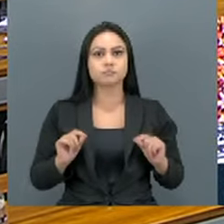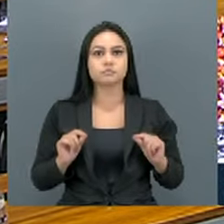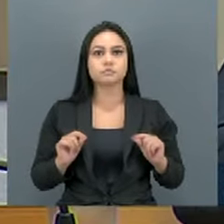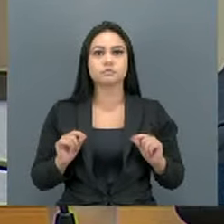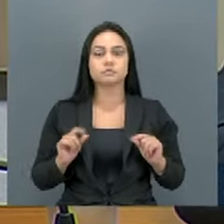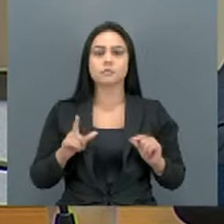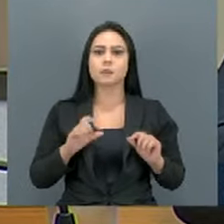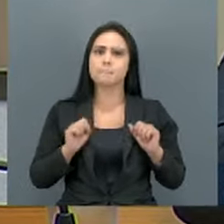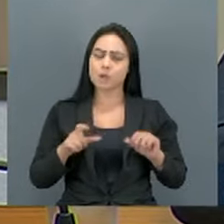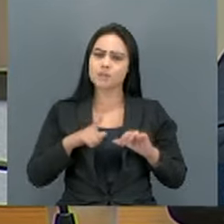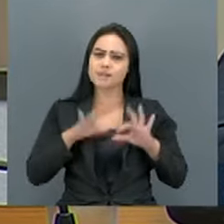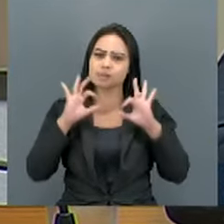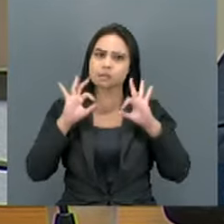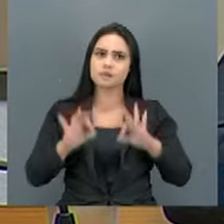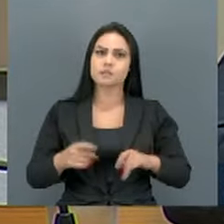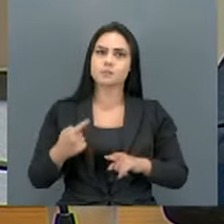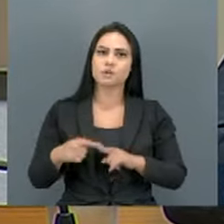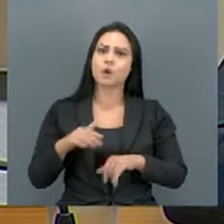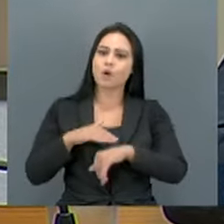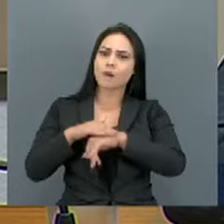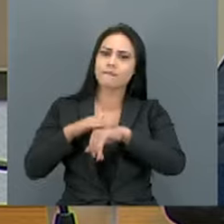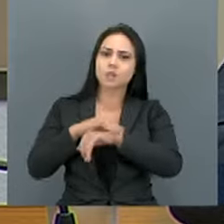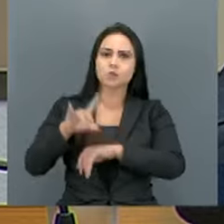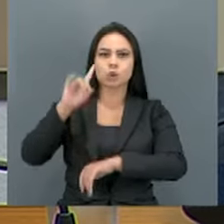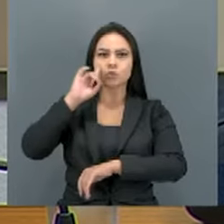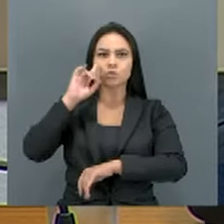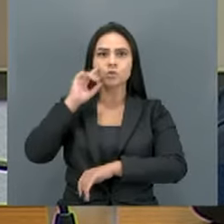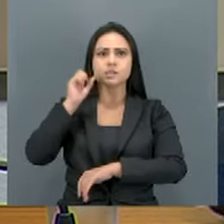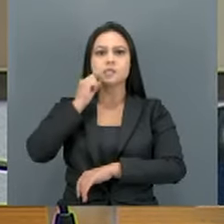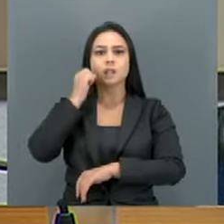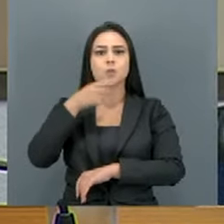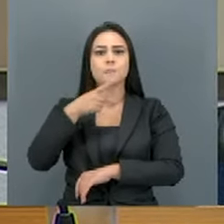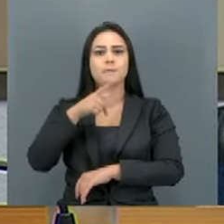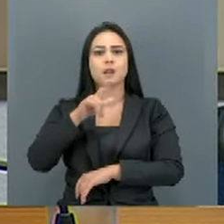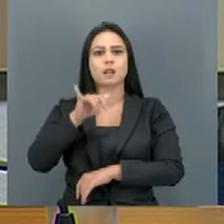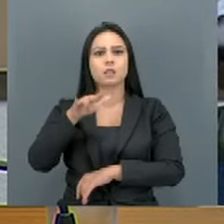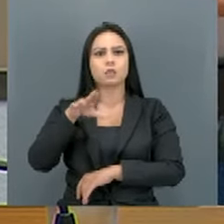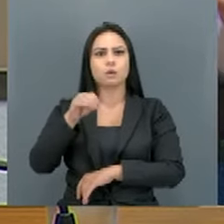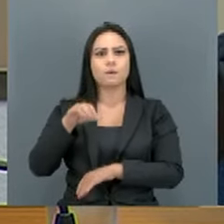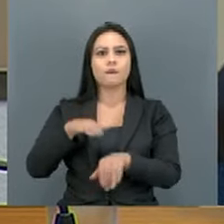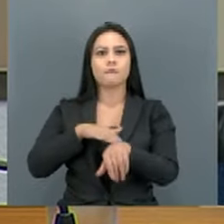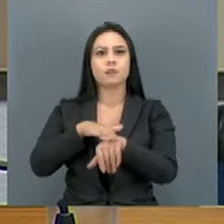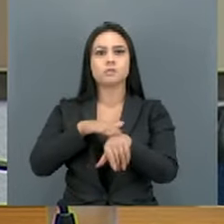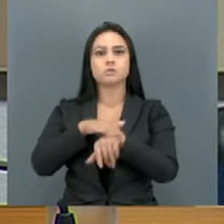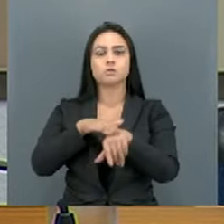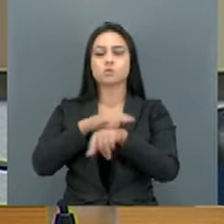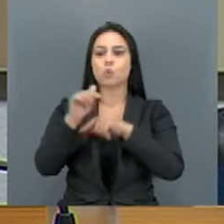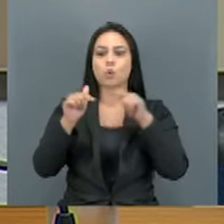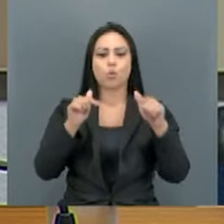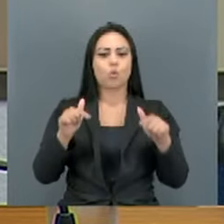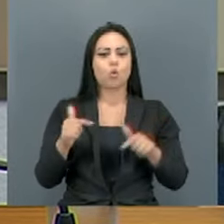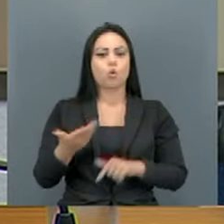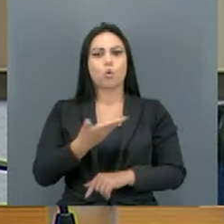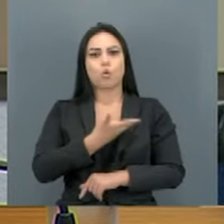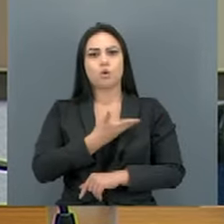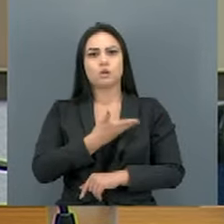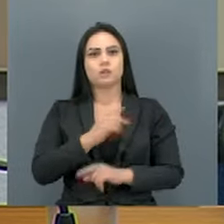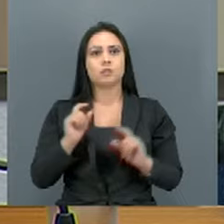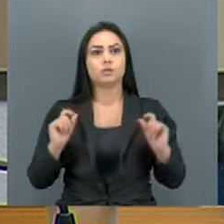ter certeza, pelo que eu converso aqui todo dia com o senador Plínio, pelo que eu converso com os nossos outros colegas,